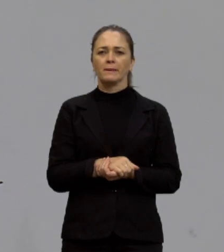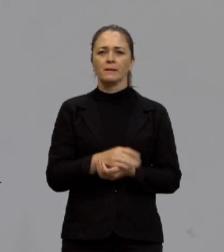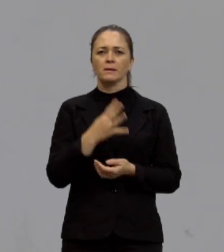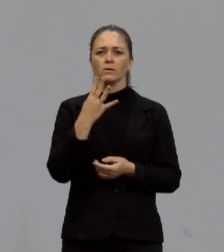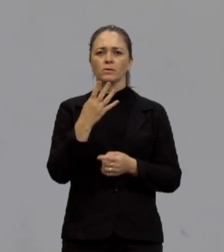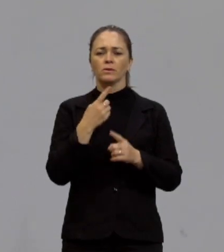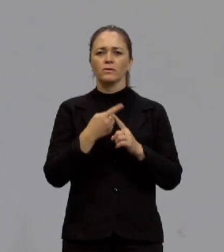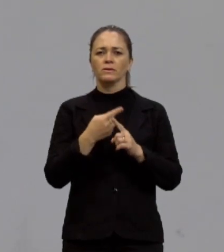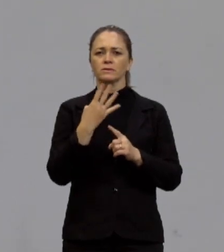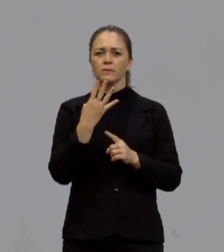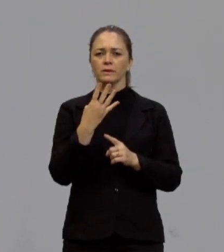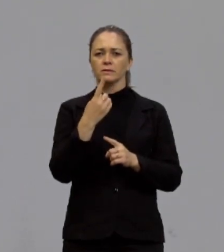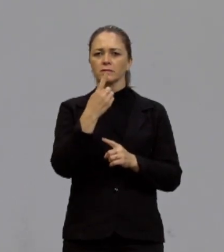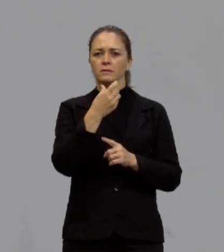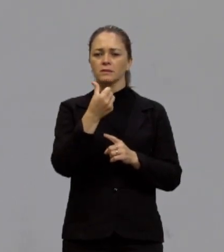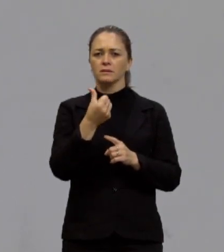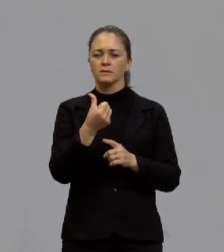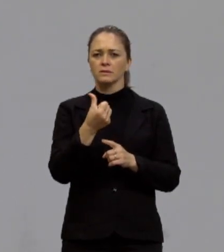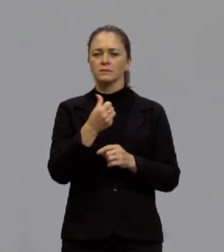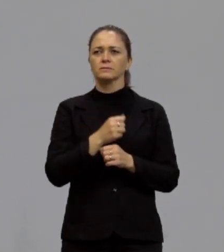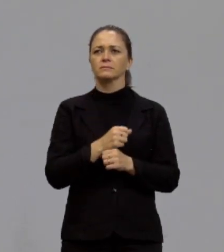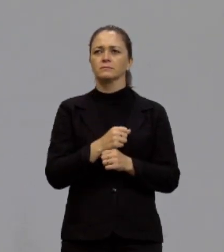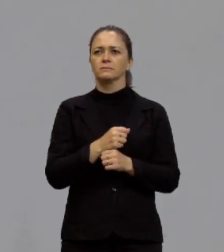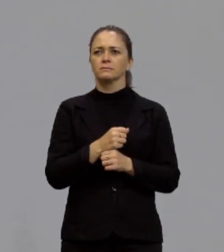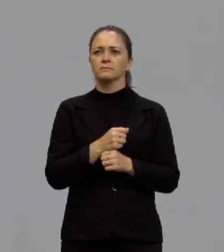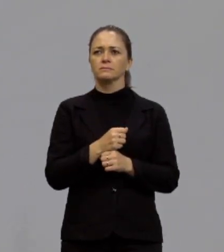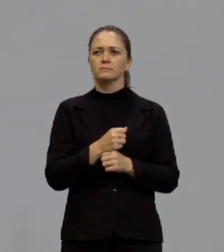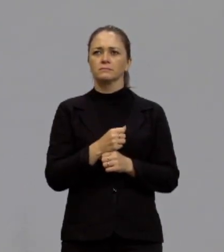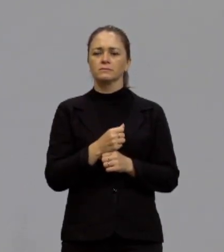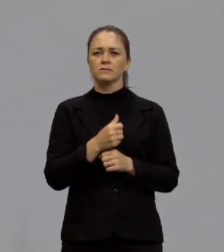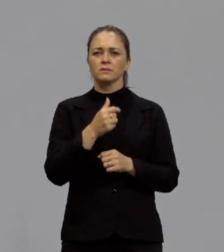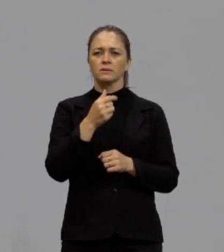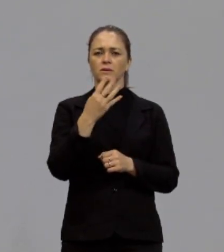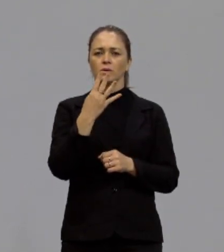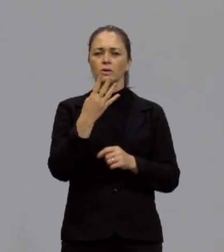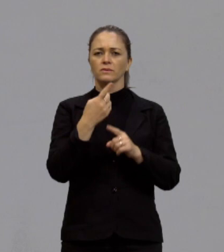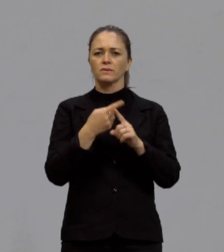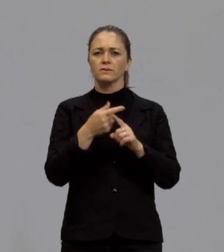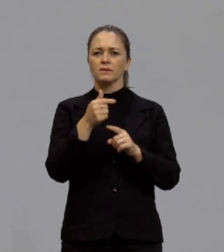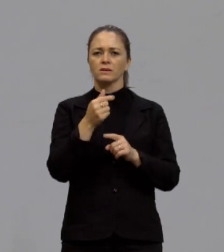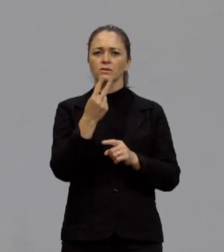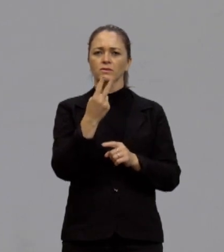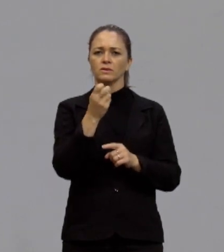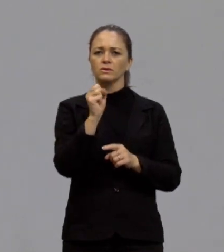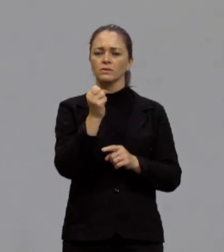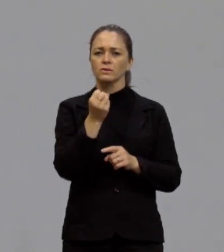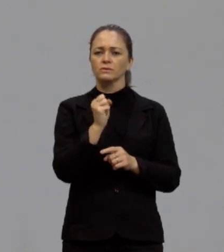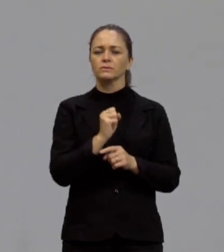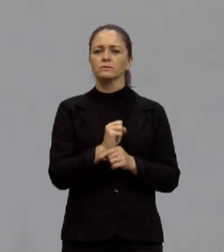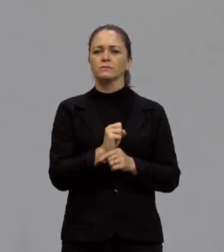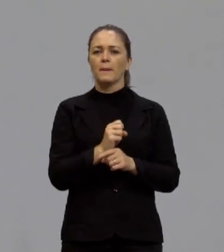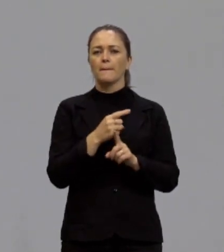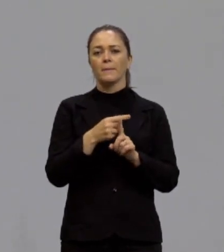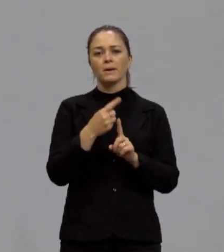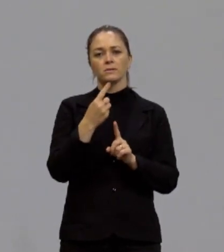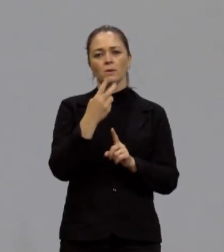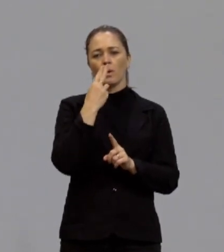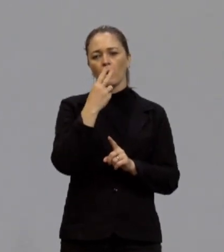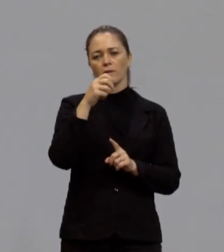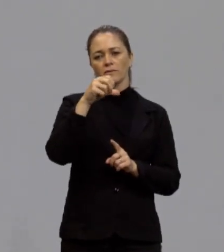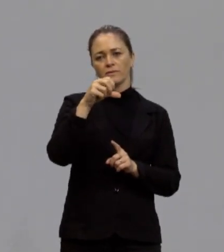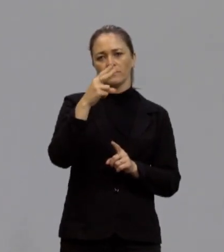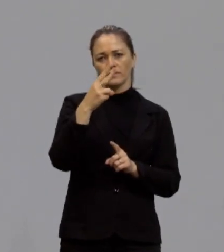4 vezes 4, 16, vai 1. 4 vezes 7, 28. 28 mais 1,